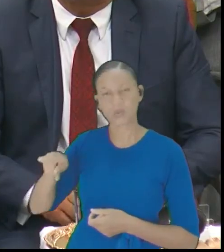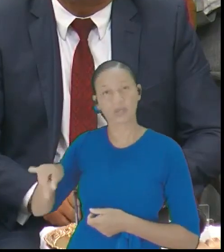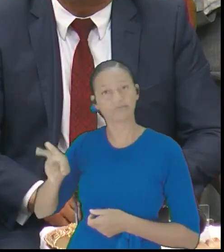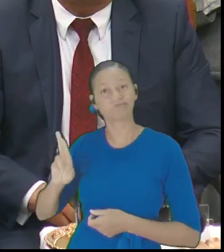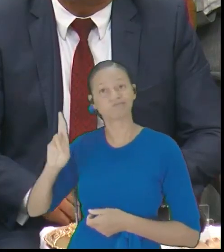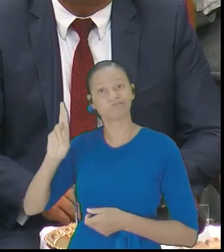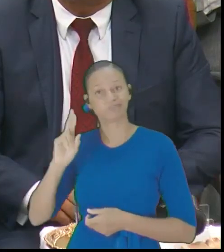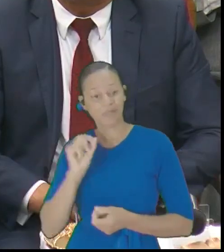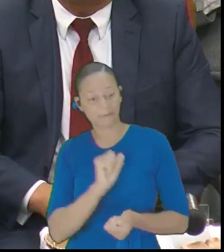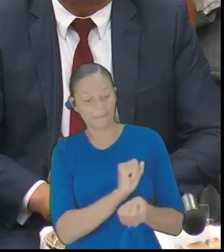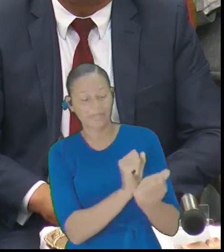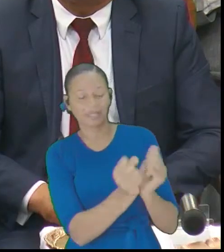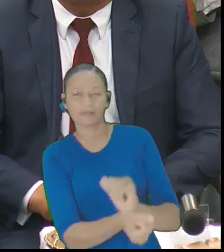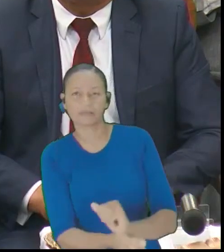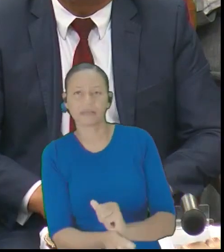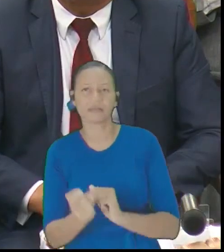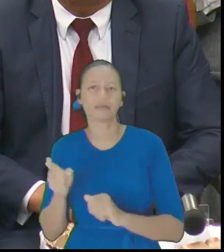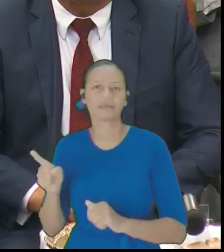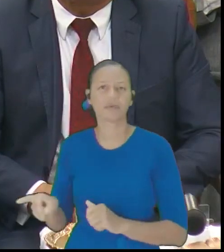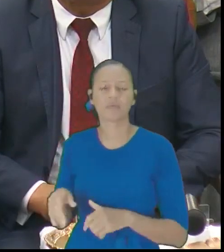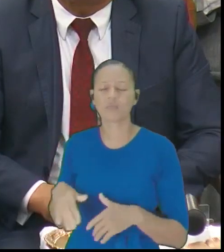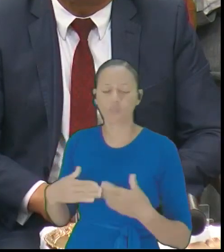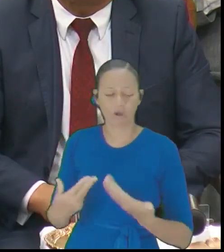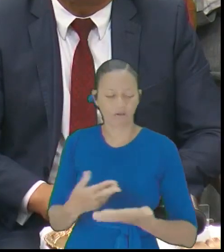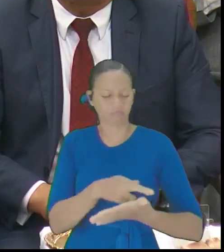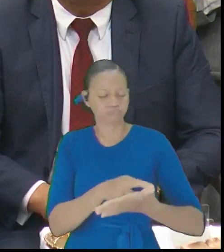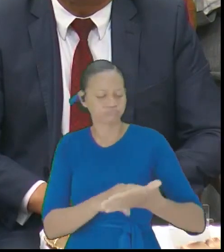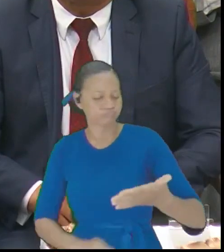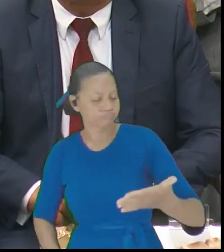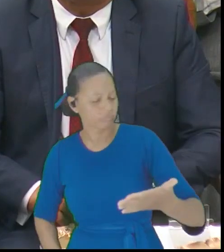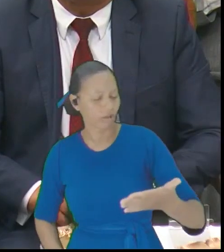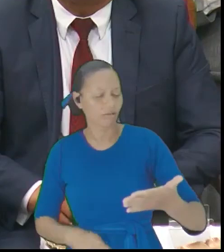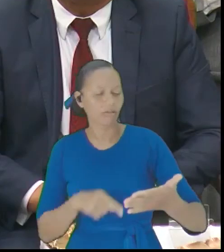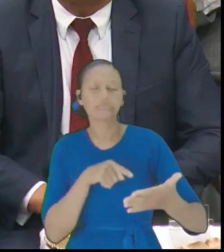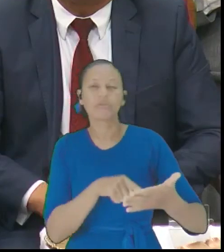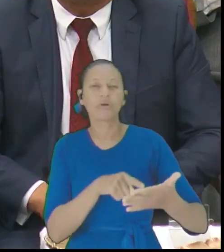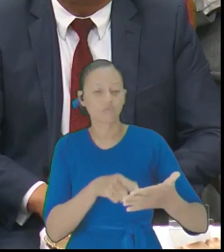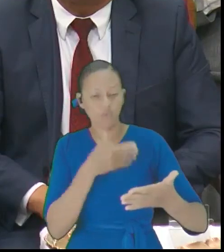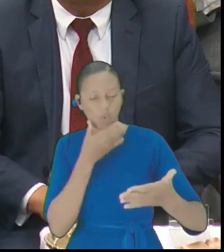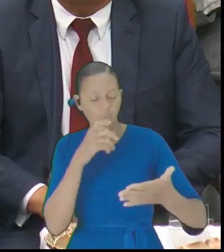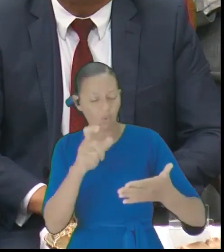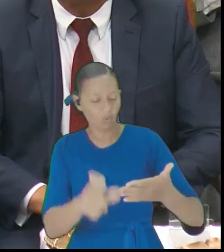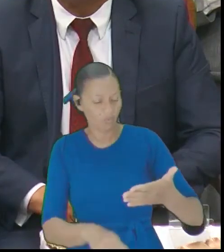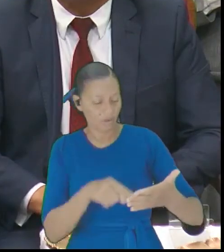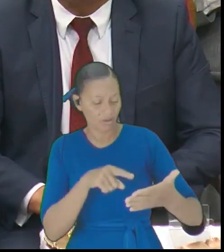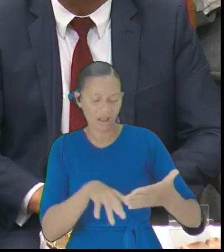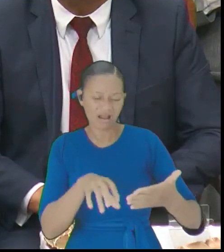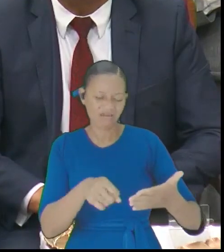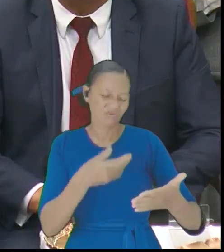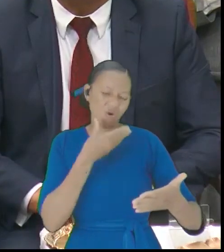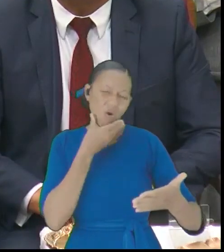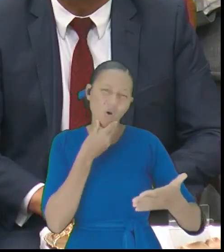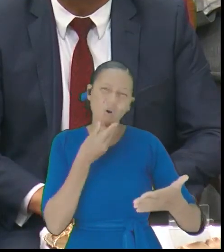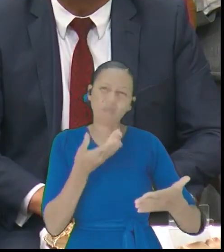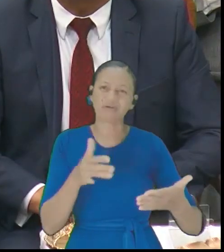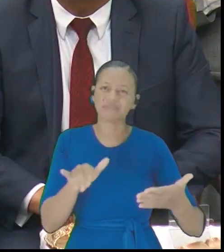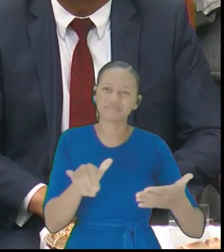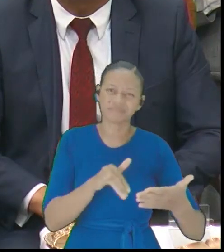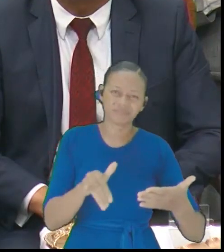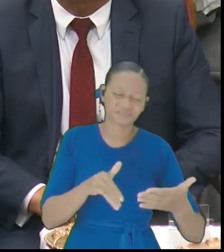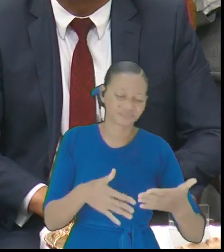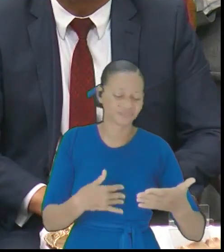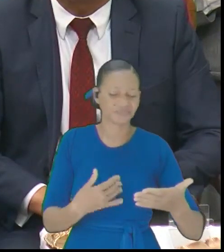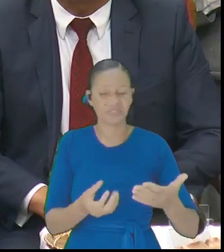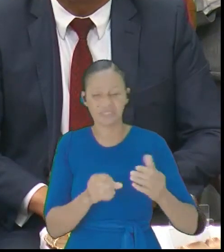subordinado. Qual foi o relatório do prisioneiro que ele ia prender? Disse, esse homem é tranquilo. A doutrina dele é o seguinte,